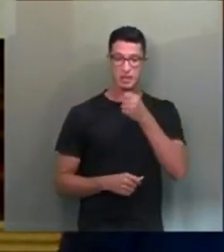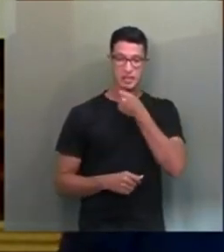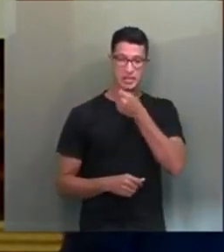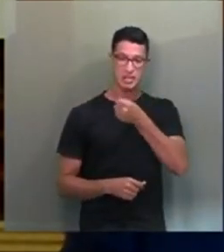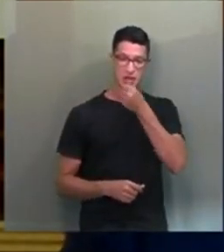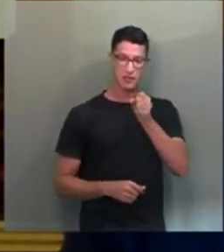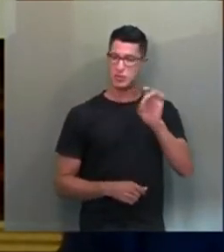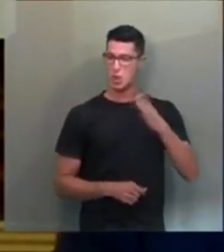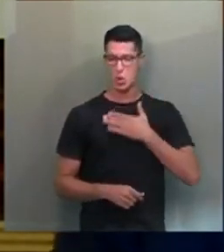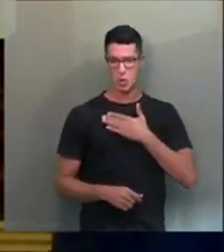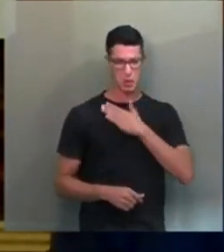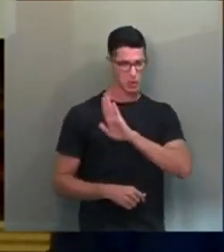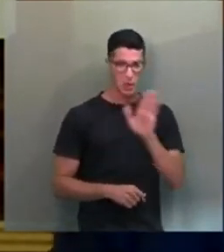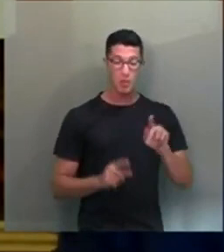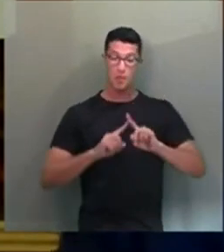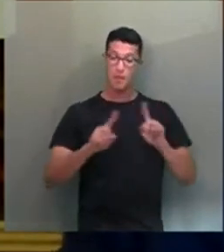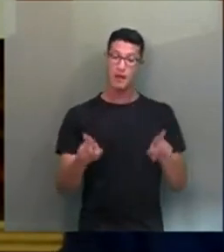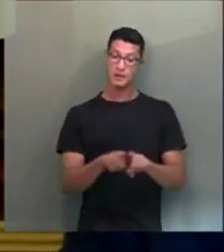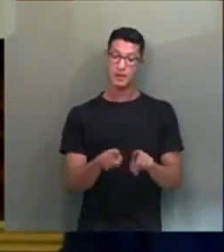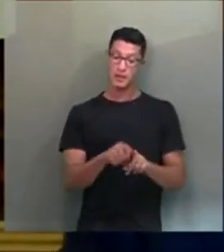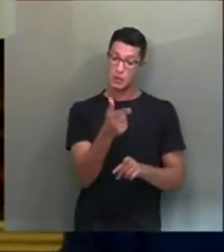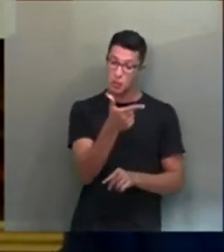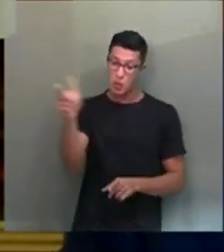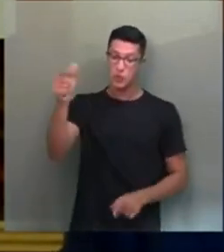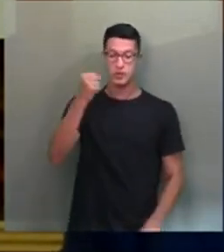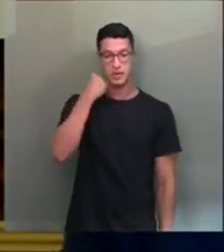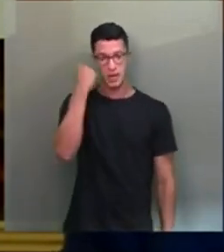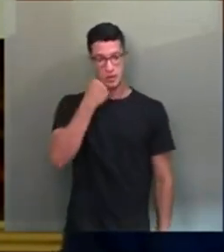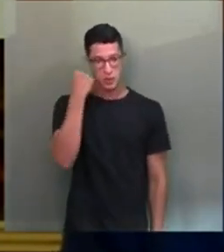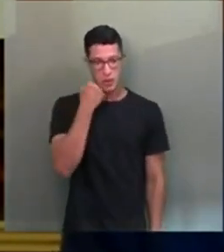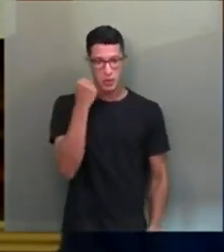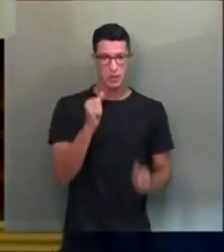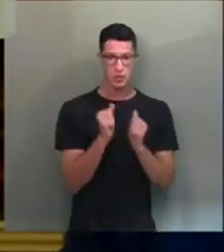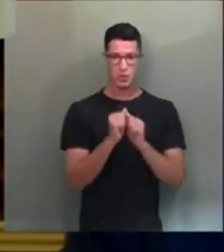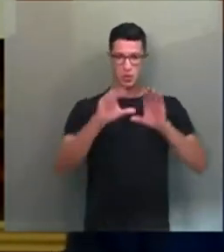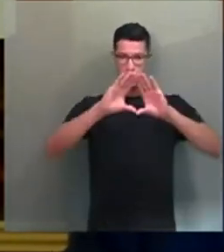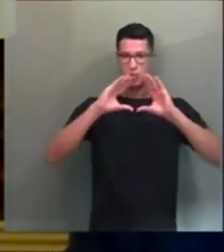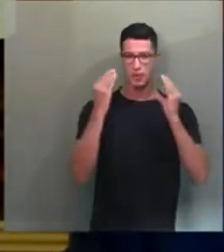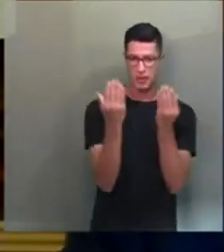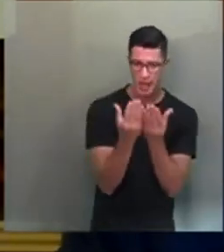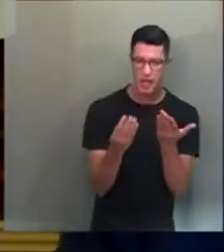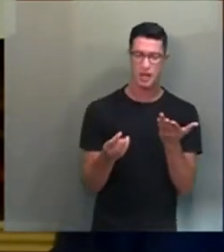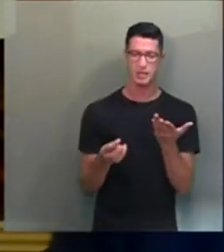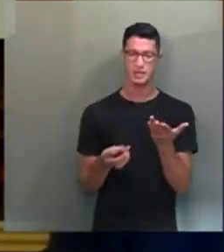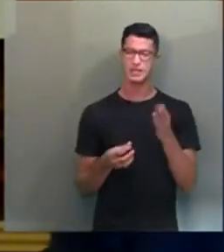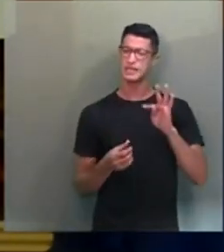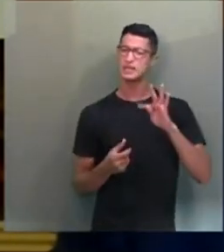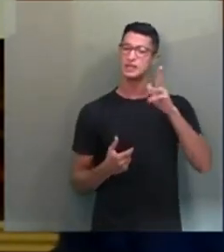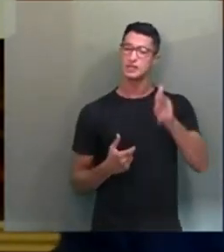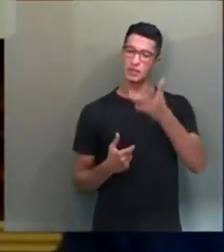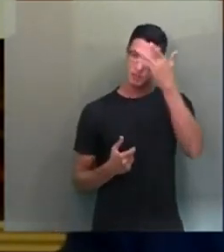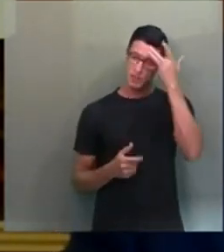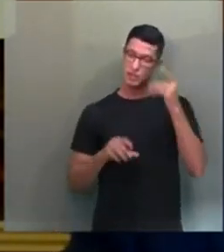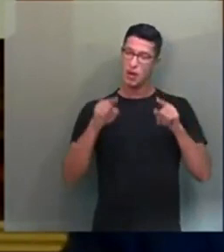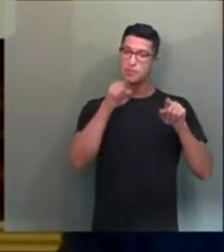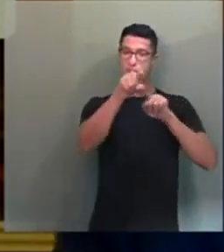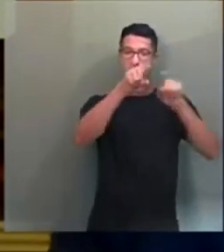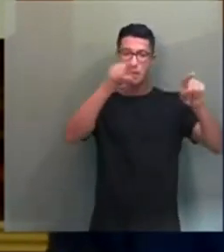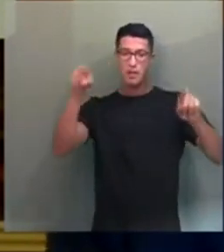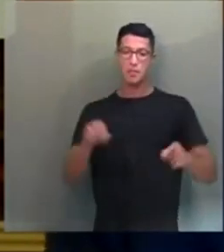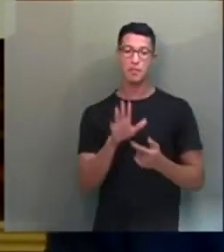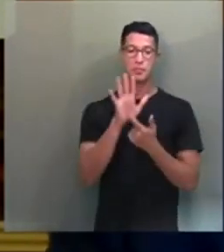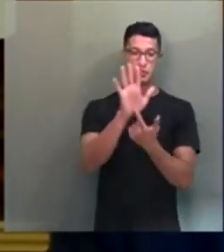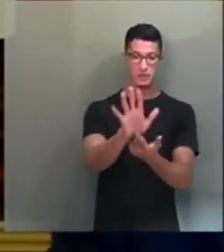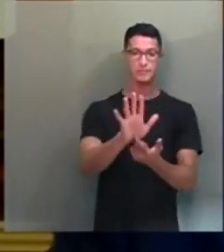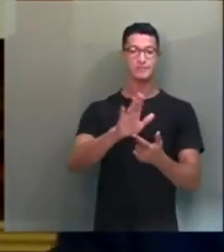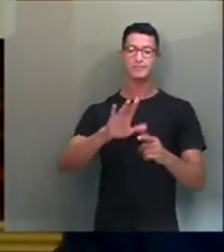só comigo, mas também com outros senadores, com a comunidade, todo mundo apontando para